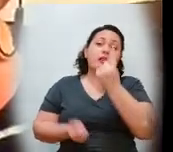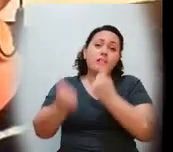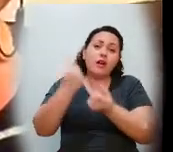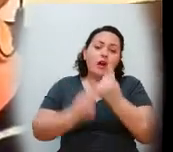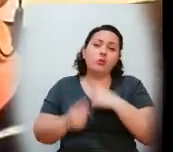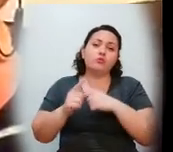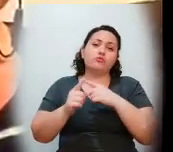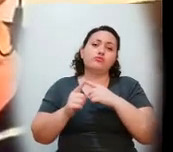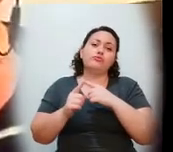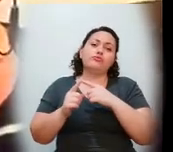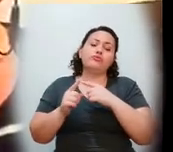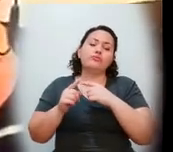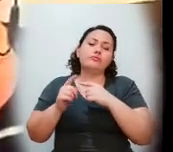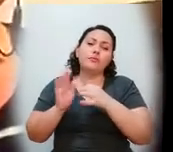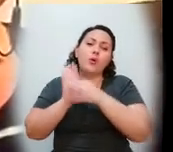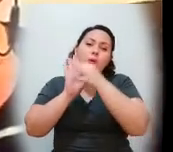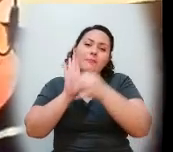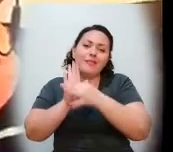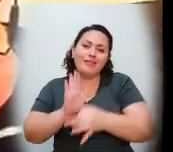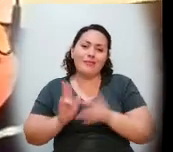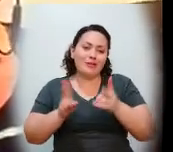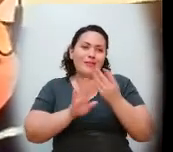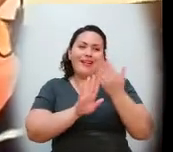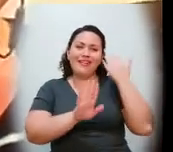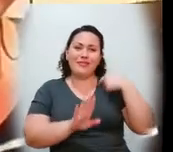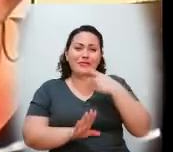vinha falando, né? Pode falar.